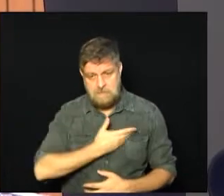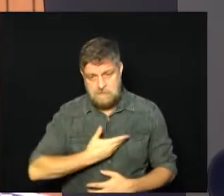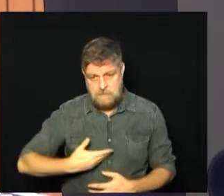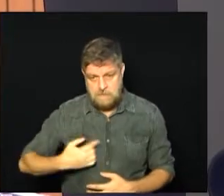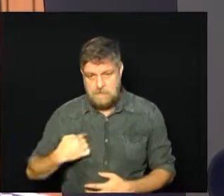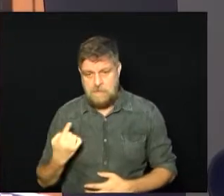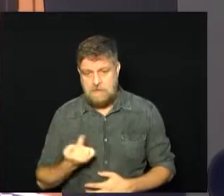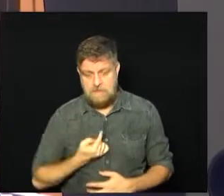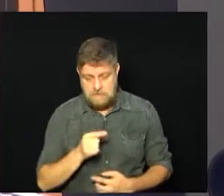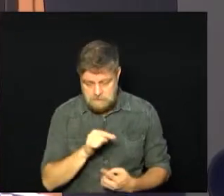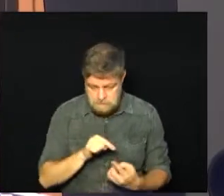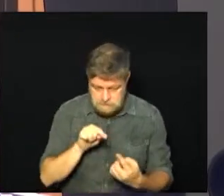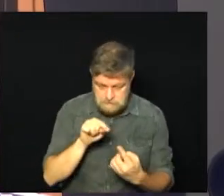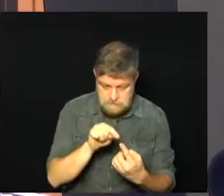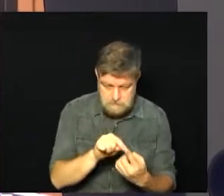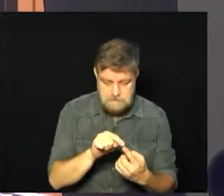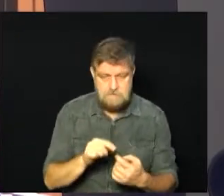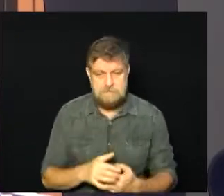nós queremos.